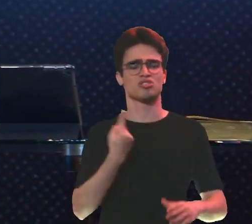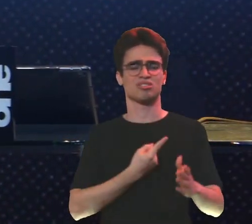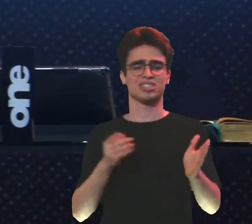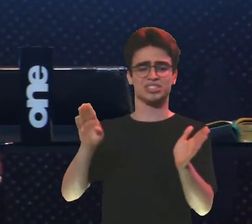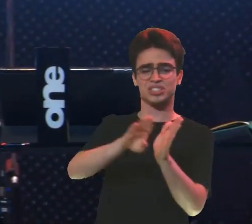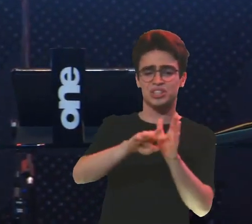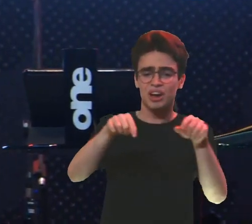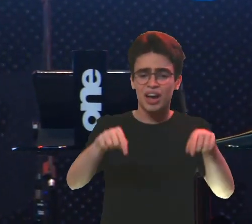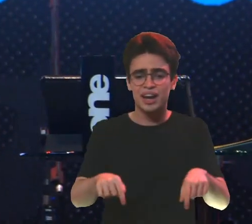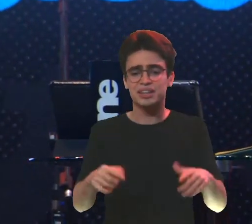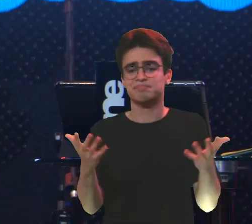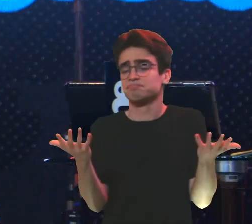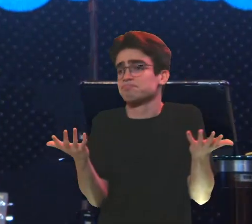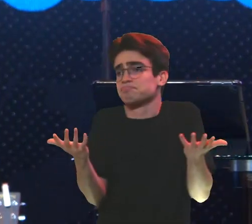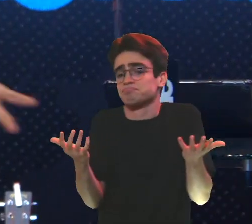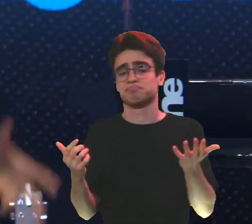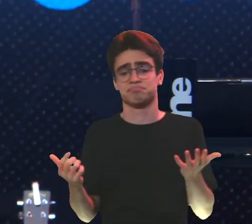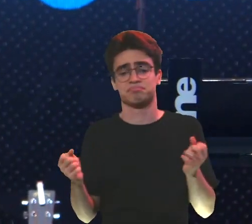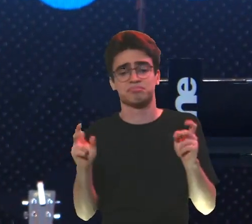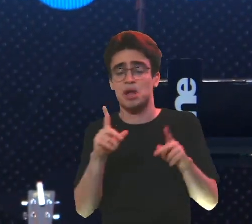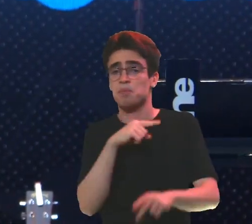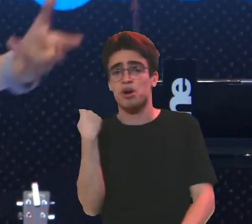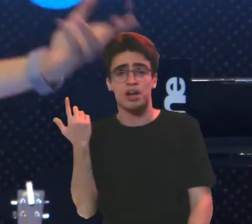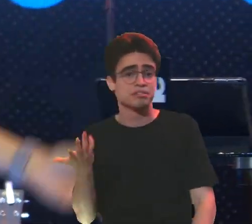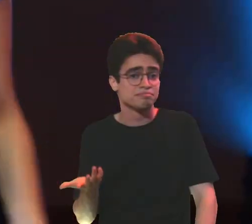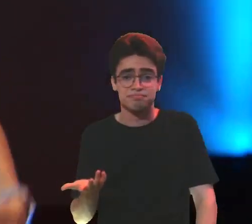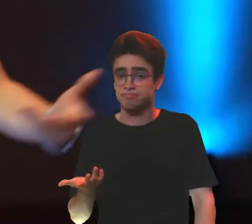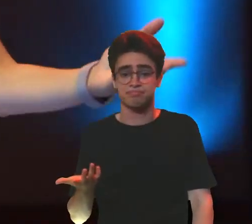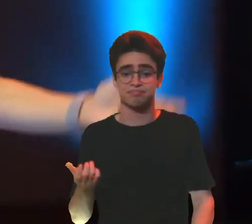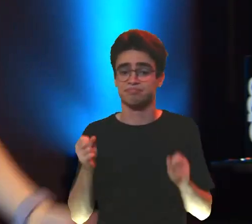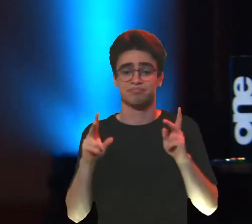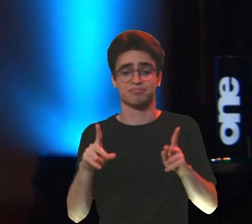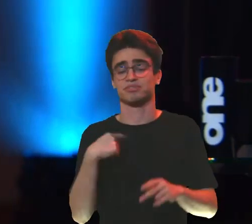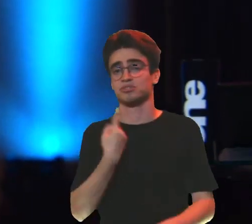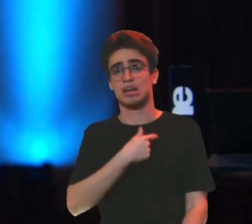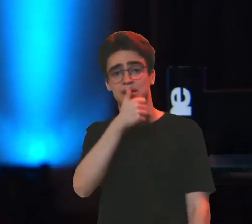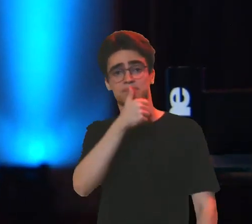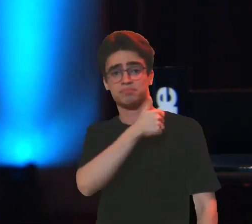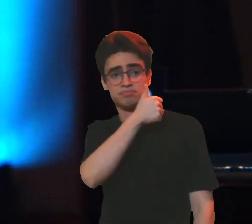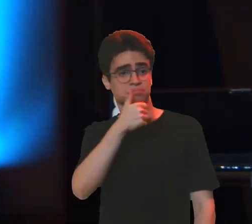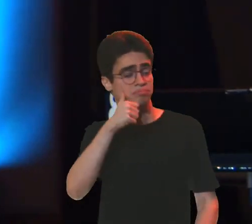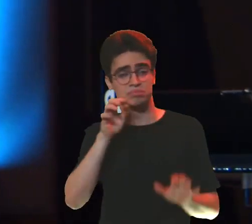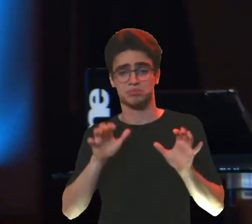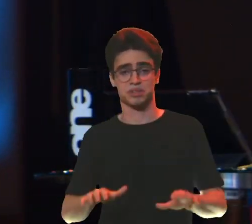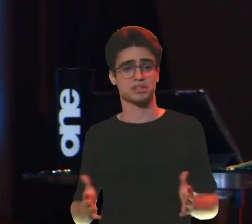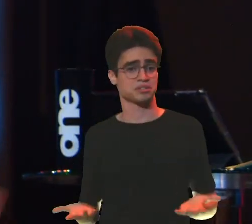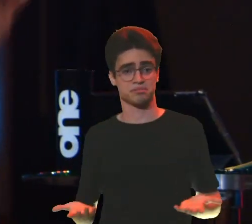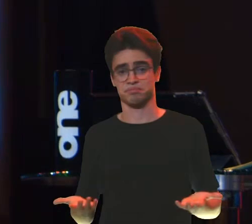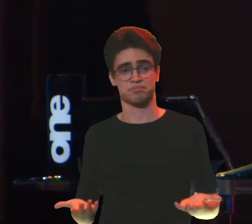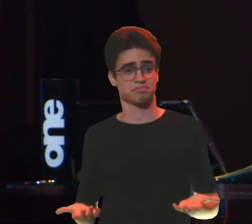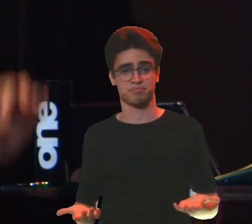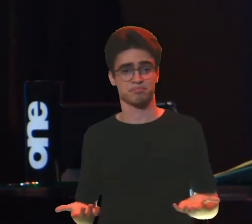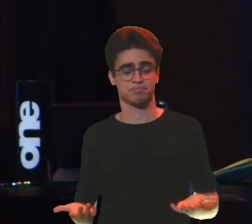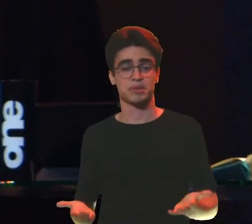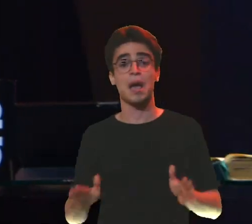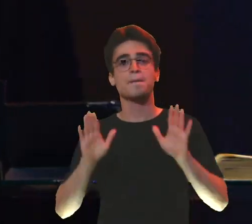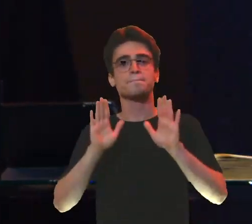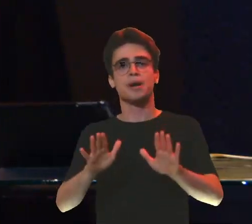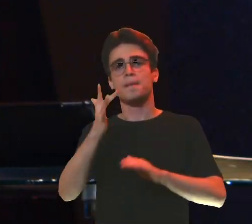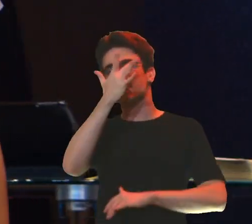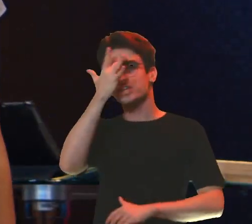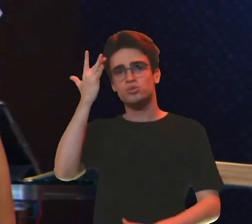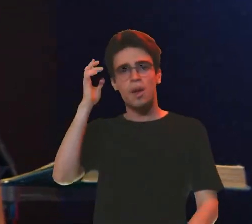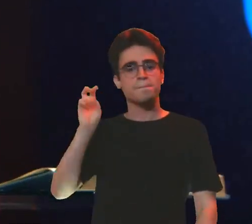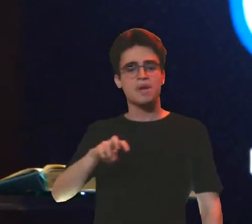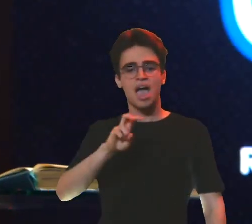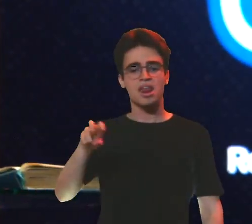aqui e a gente morreu, a gente se sacrificou por isso. O peregrino, ele